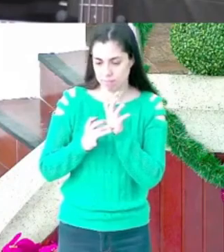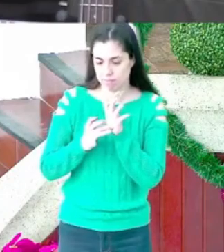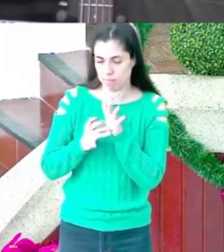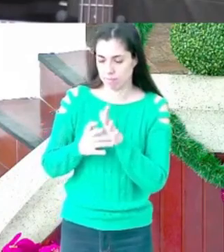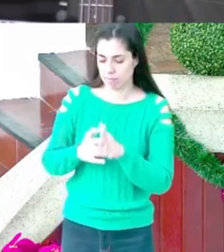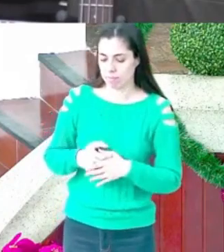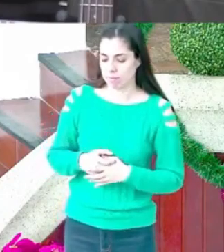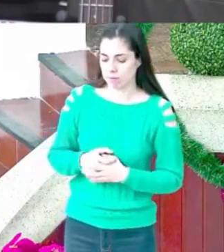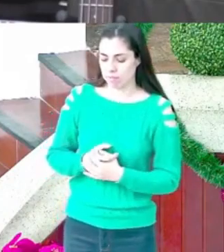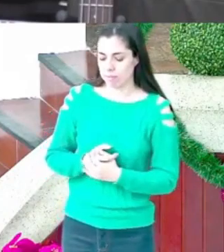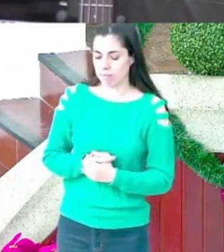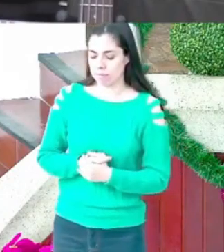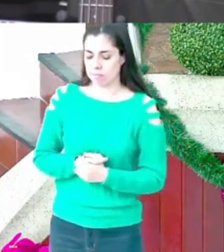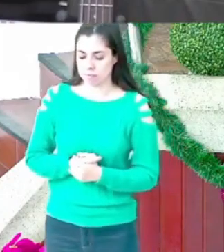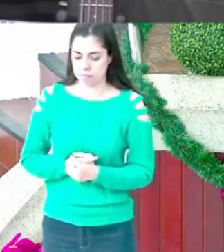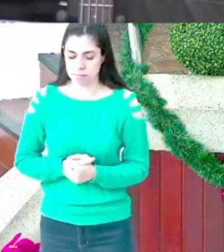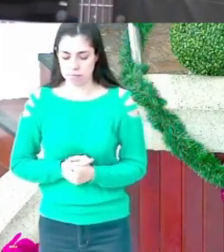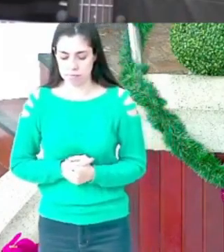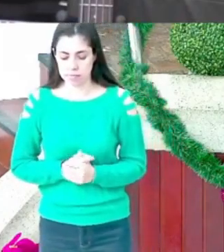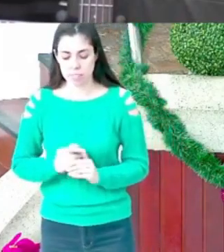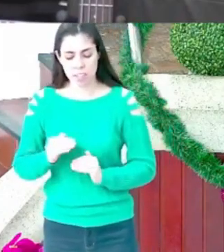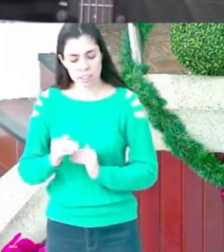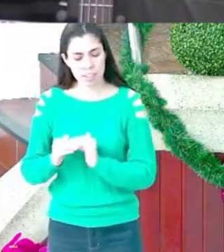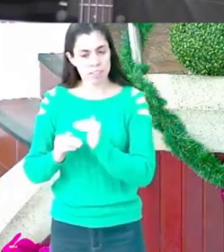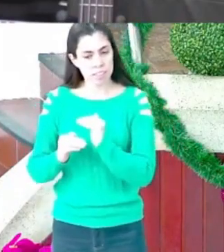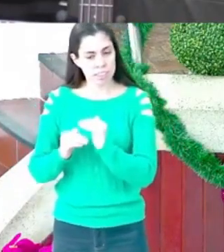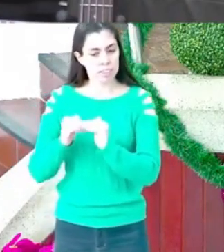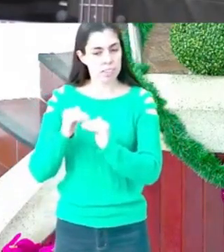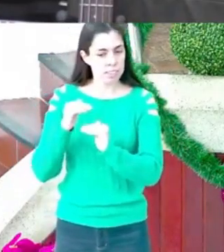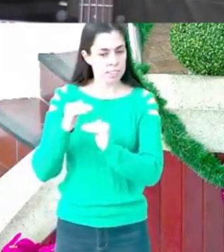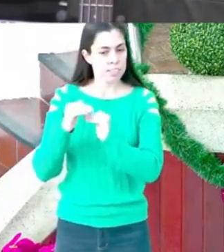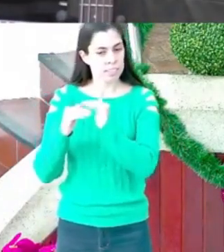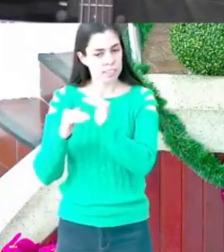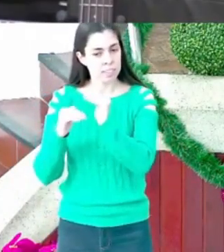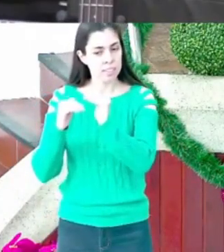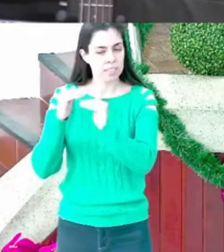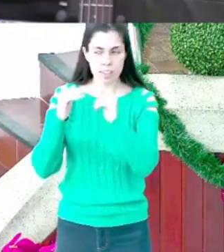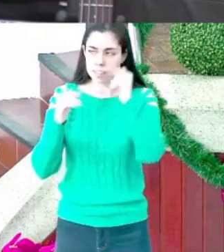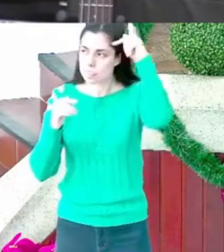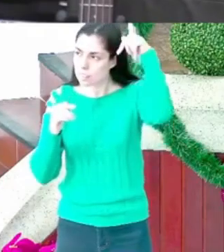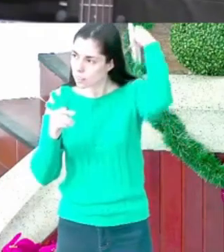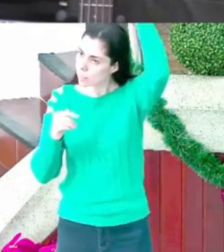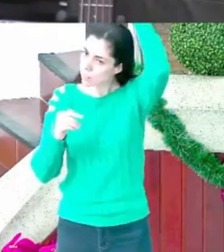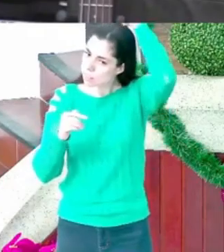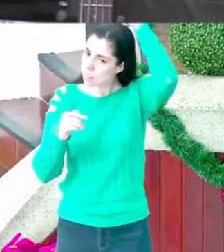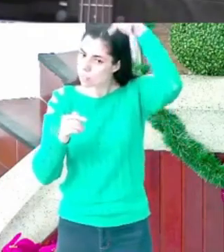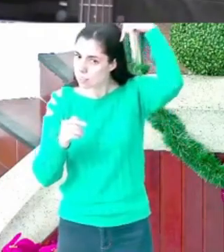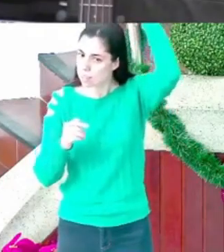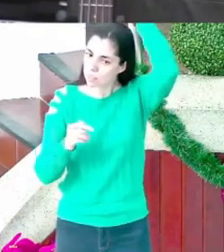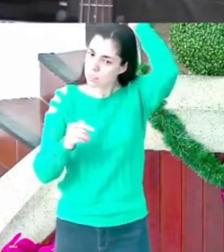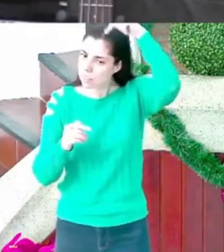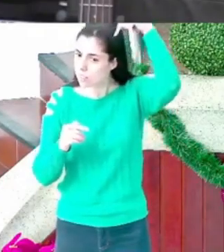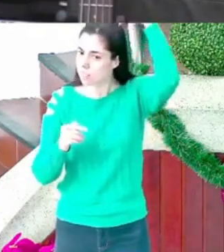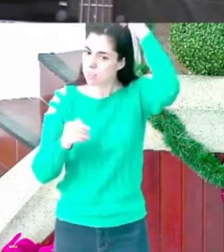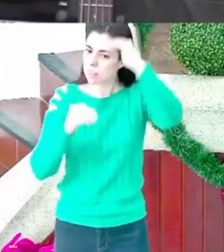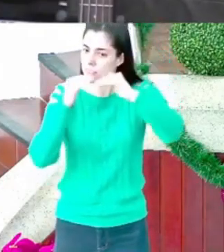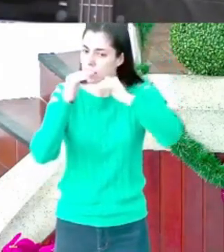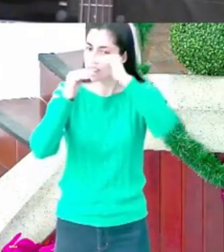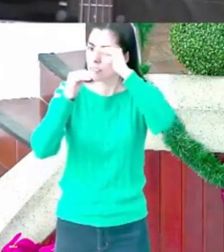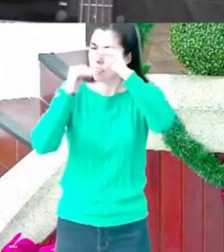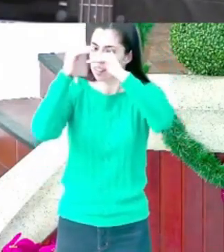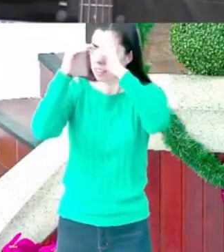então santificados progressivamente. E essa justiça então deve tomar corpo em